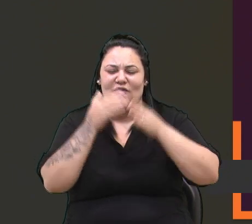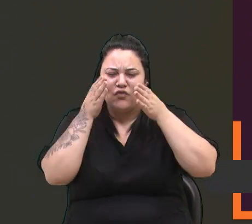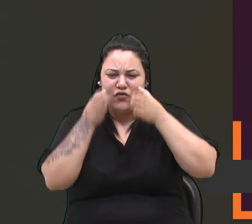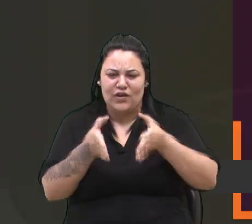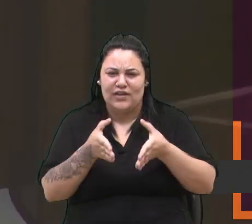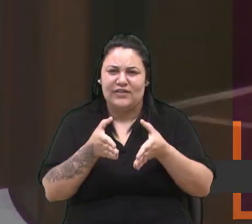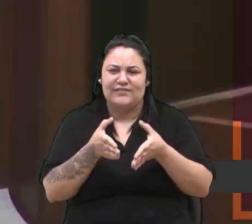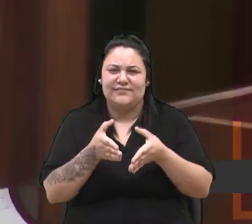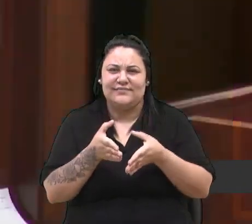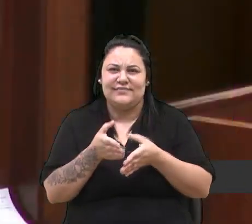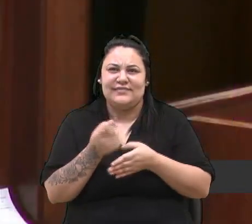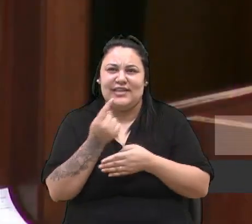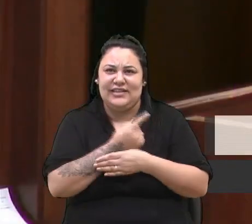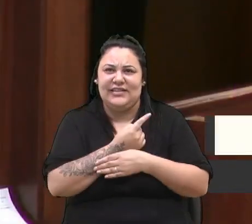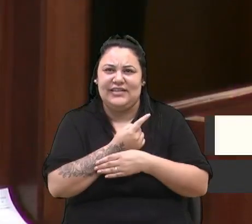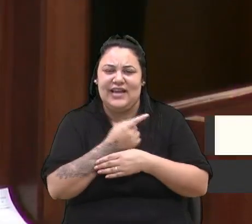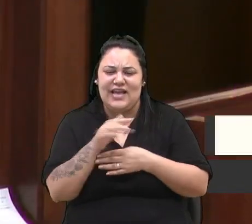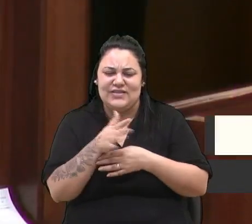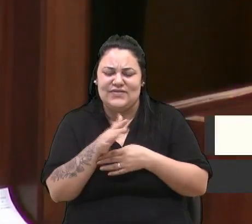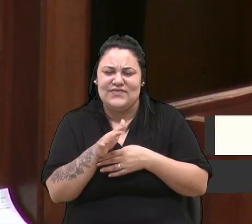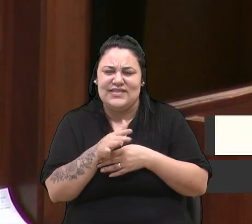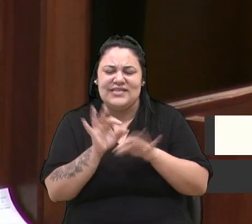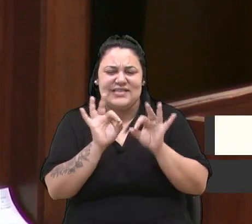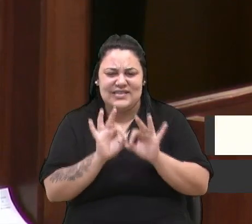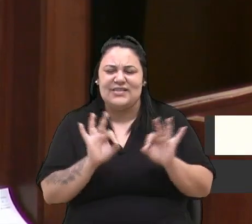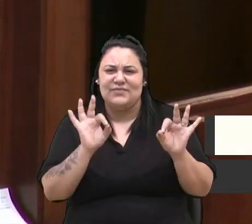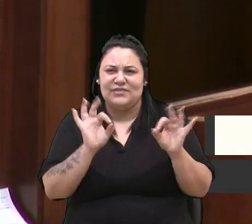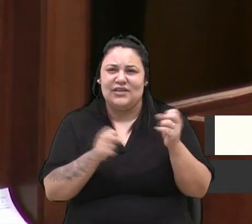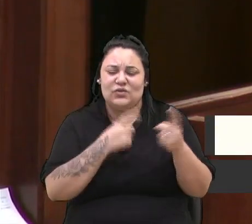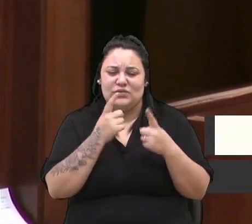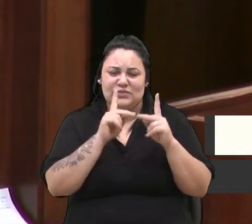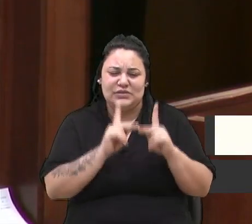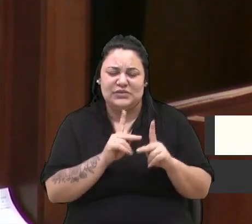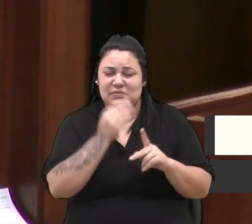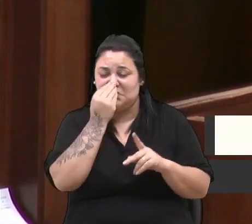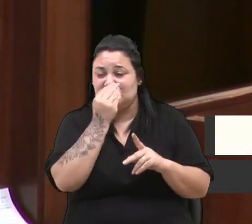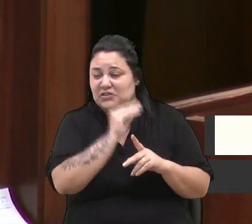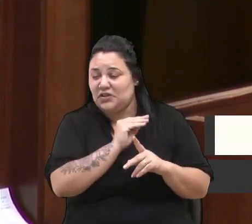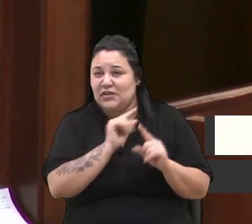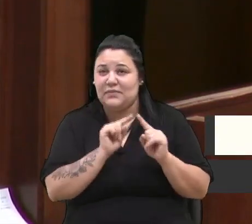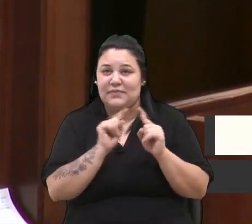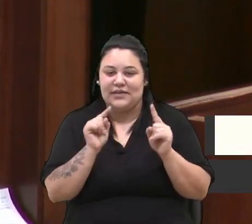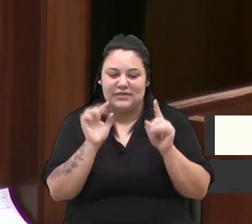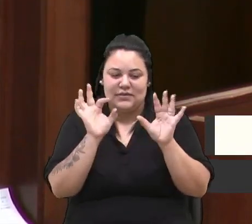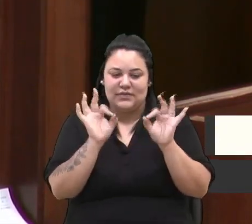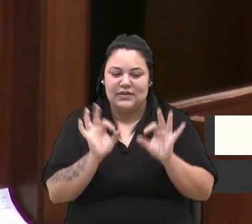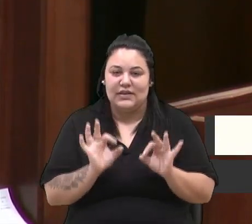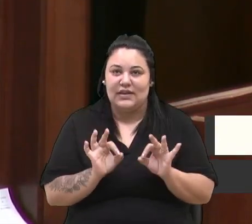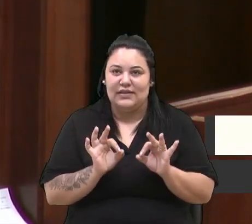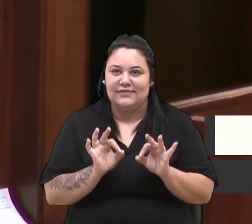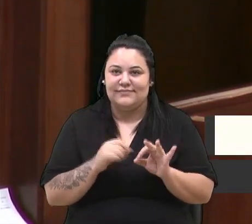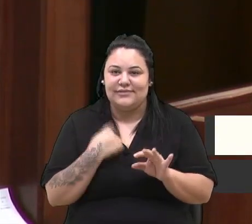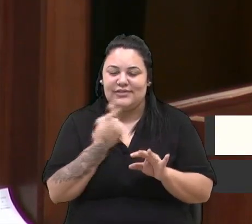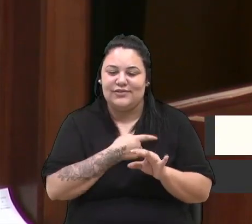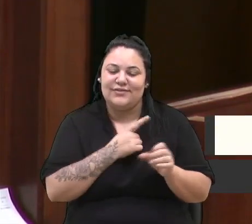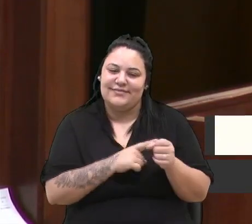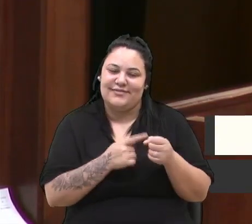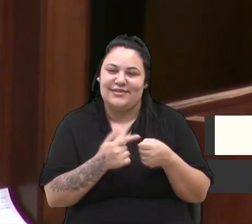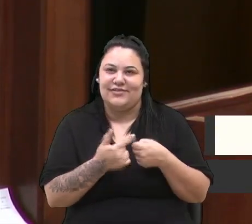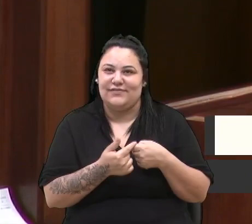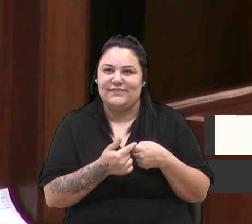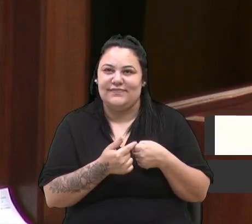ponto simples, às vezes passa despercebido, mas ele é um detalhe da nossa cidade.